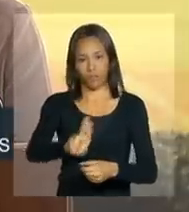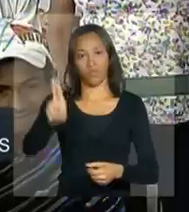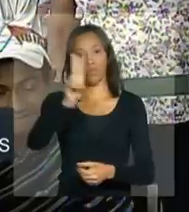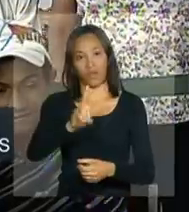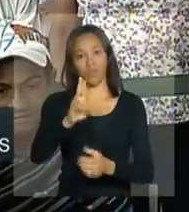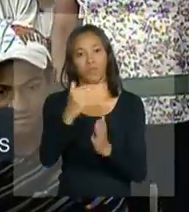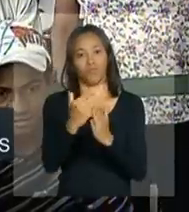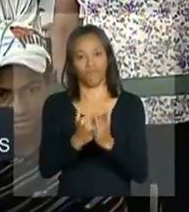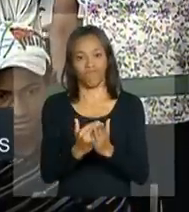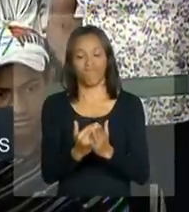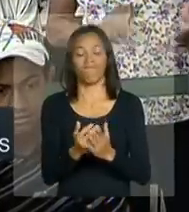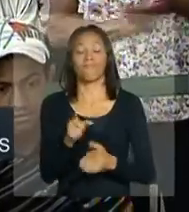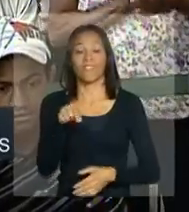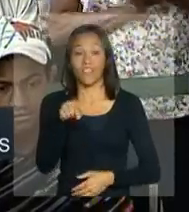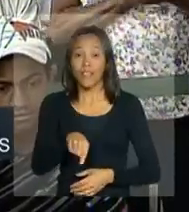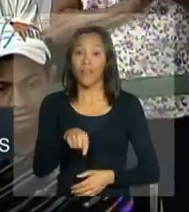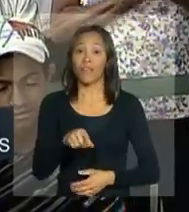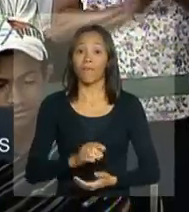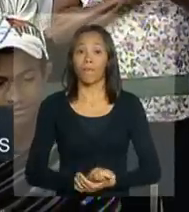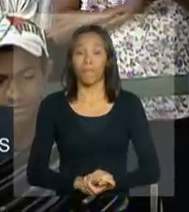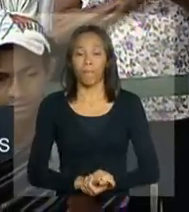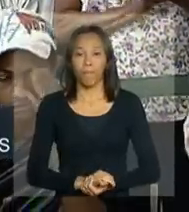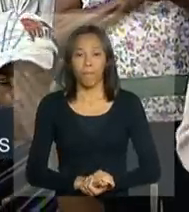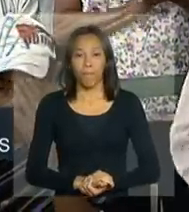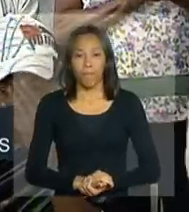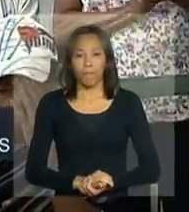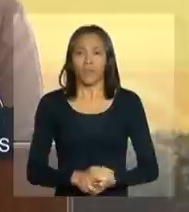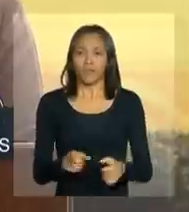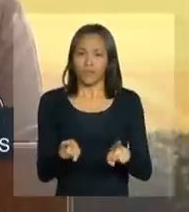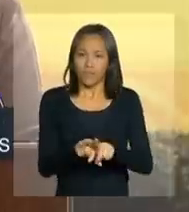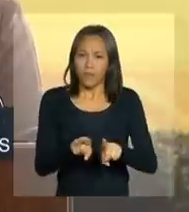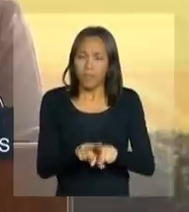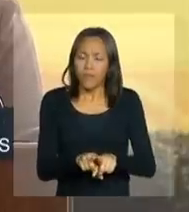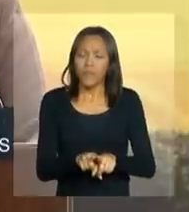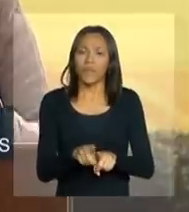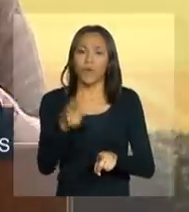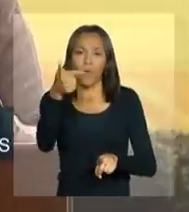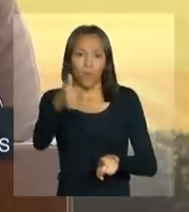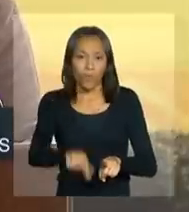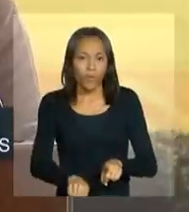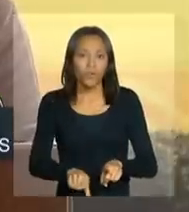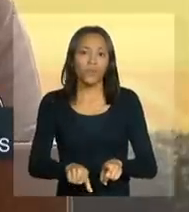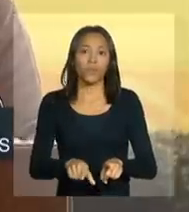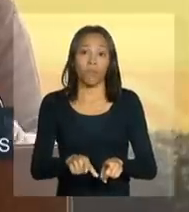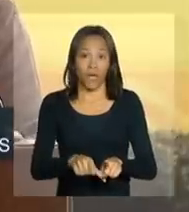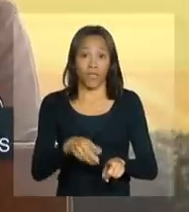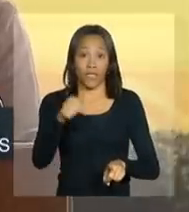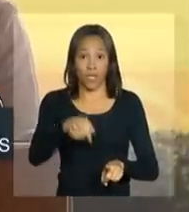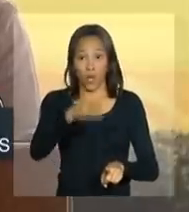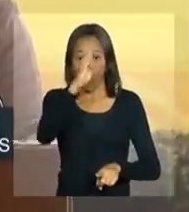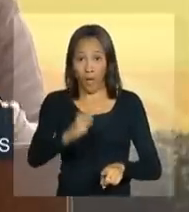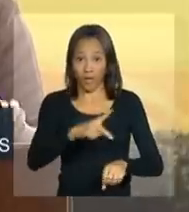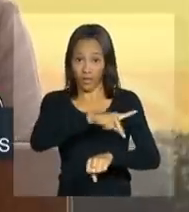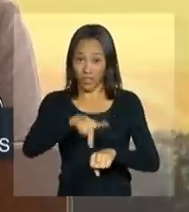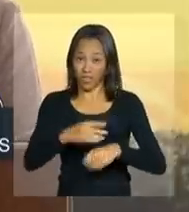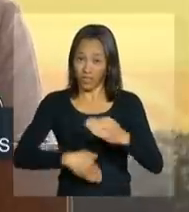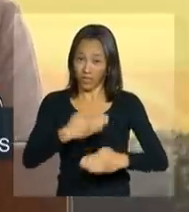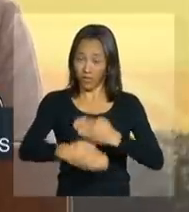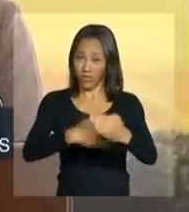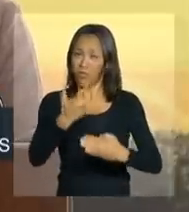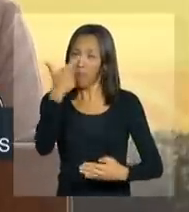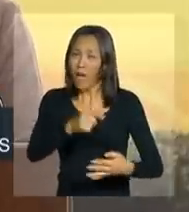pública do ponto de vista da construção desse país mais igual e